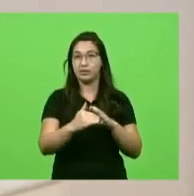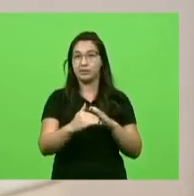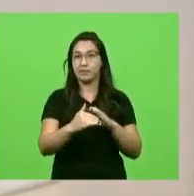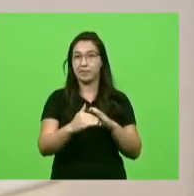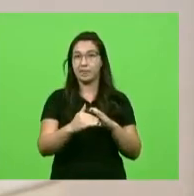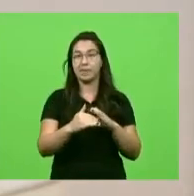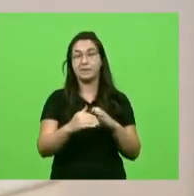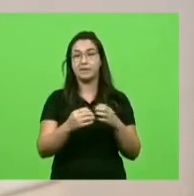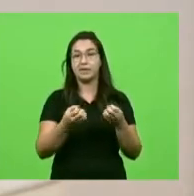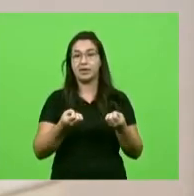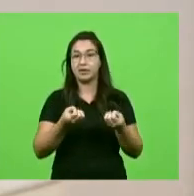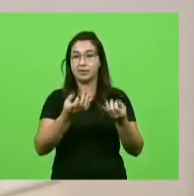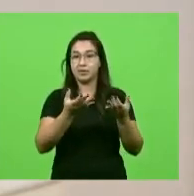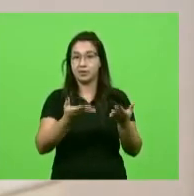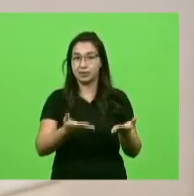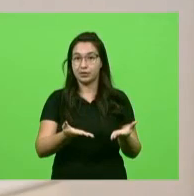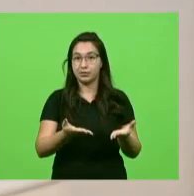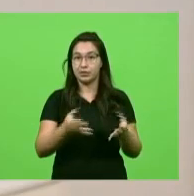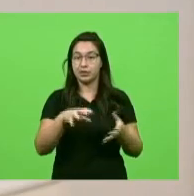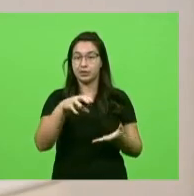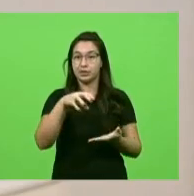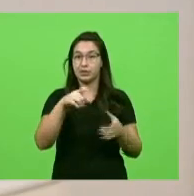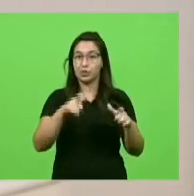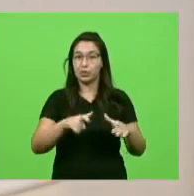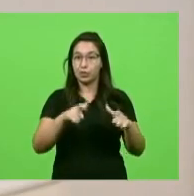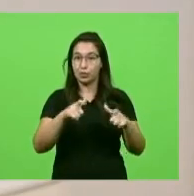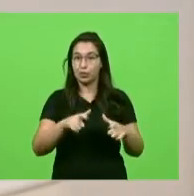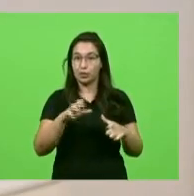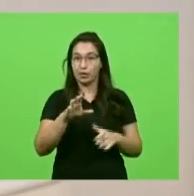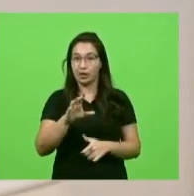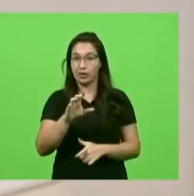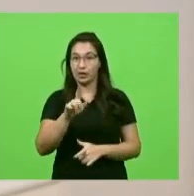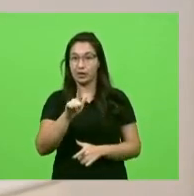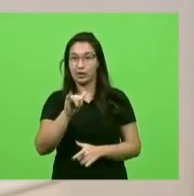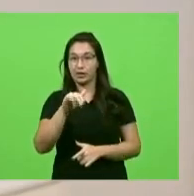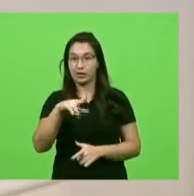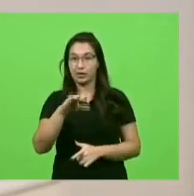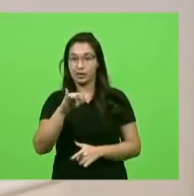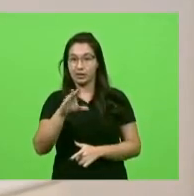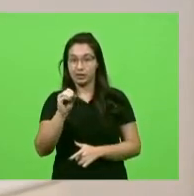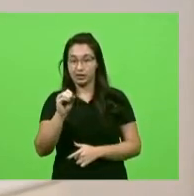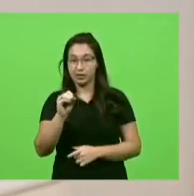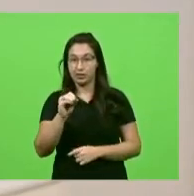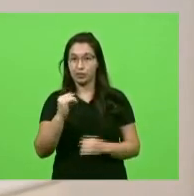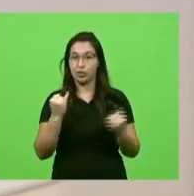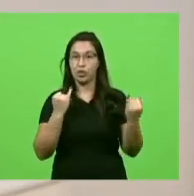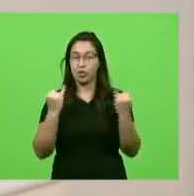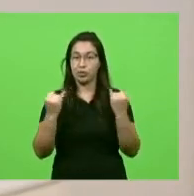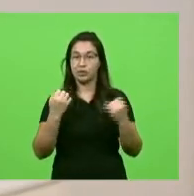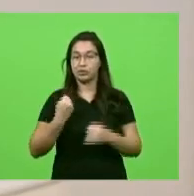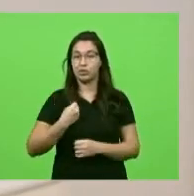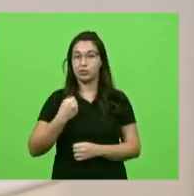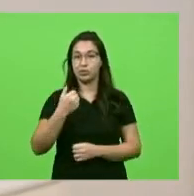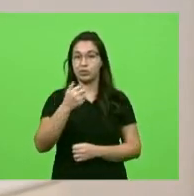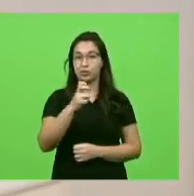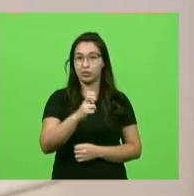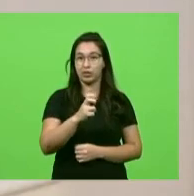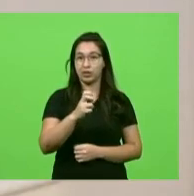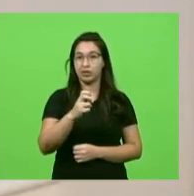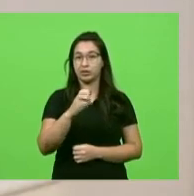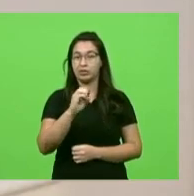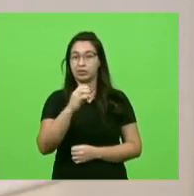dispensa ao núcleo de engenharia clínica, que, por meio da comunicação interna número 524/2020,